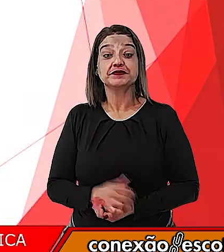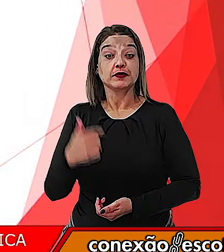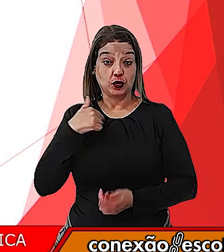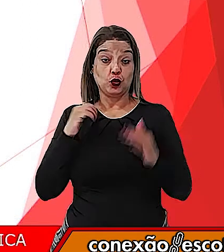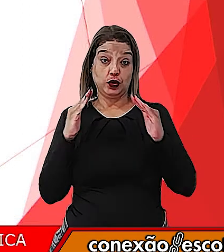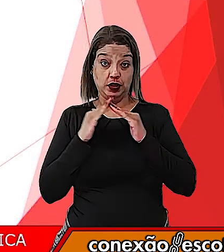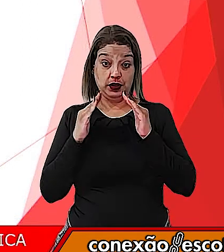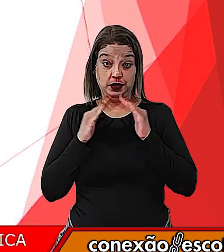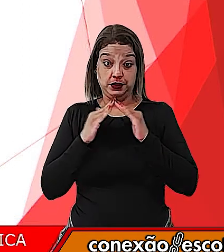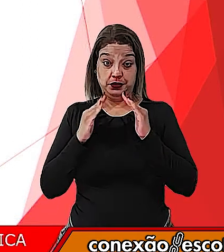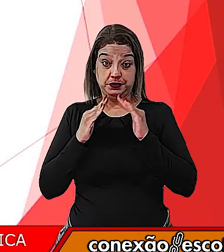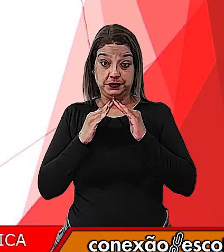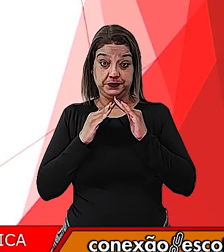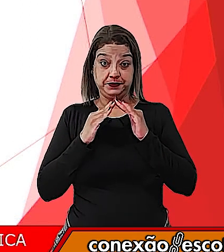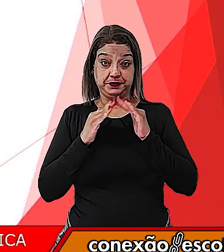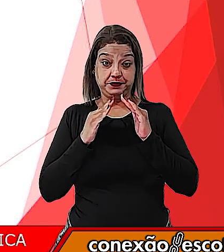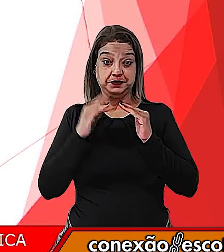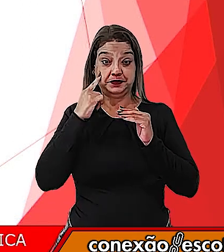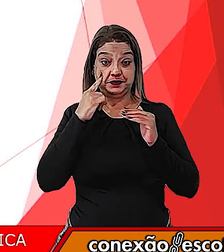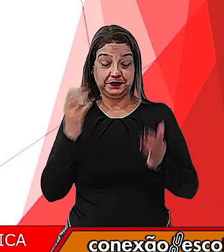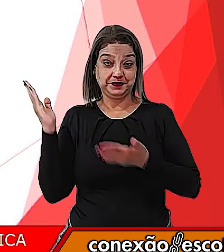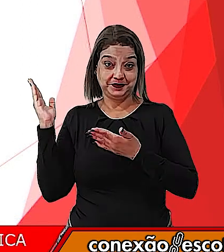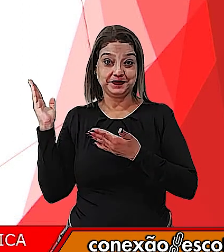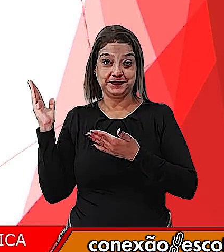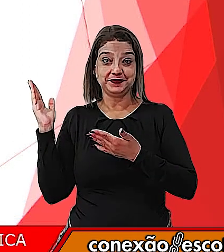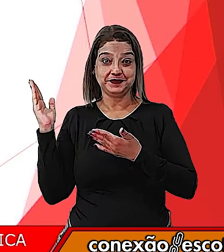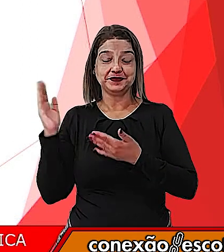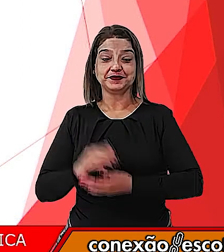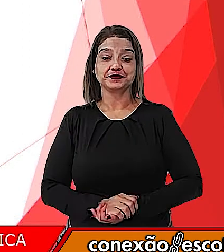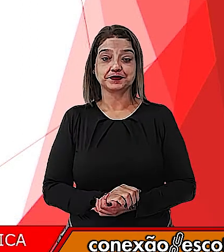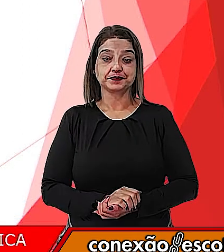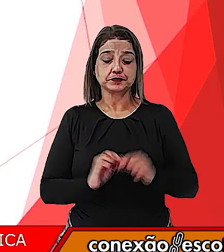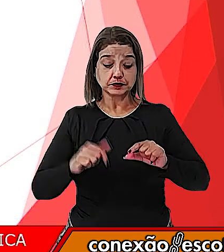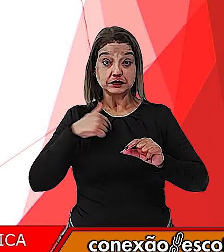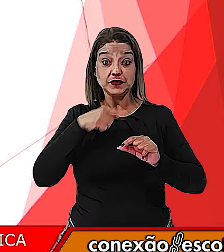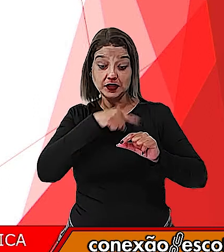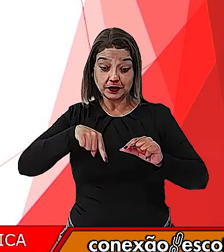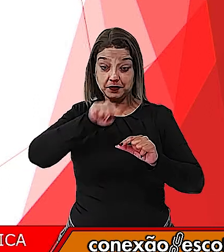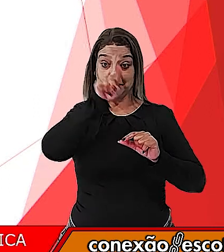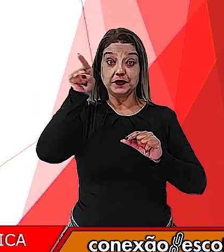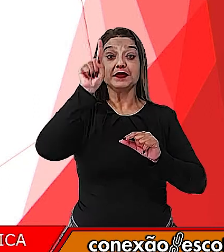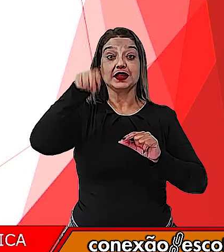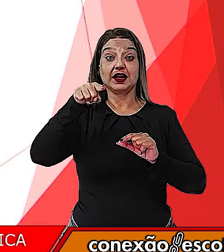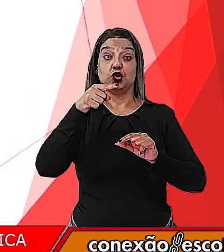eu moro nessa casa, né? Embaixo. Para ir ao supermercado,